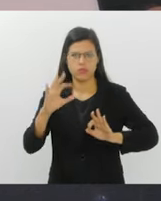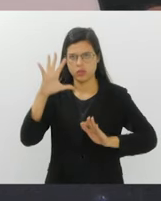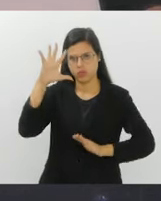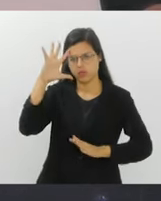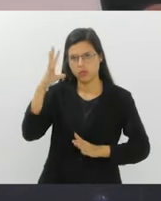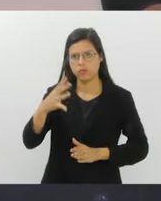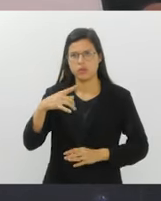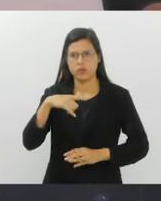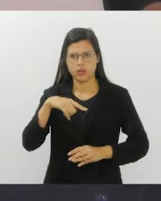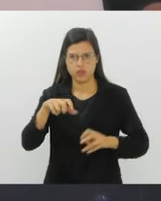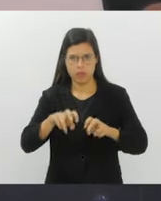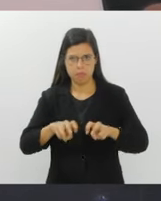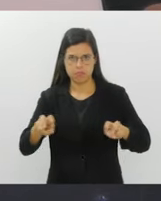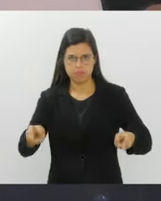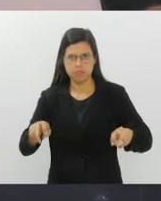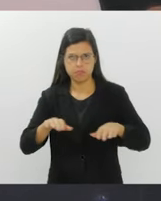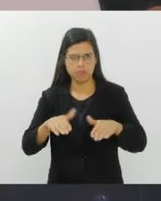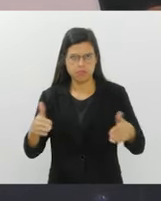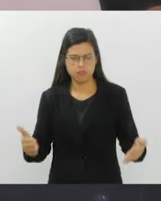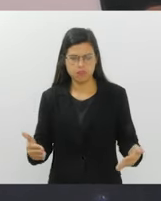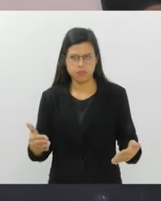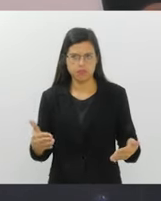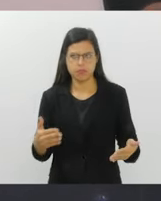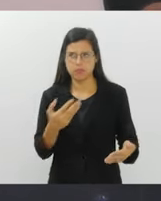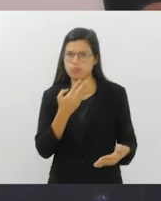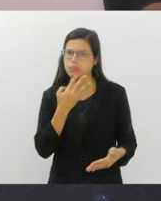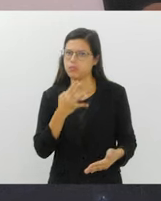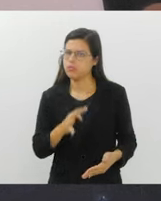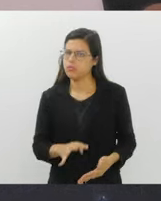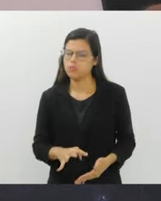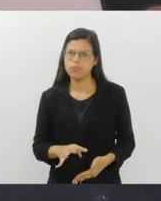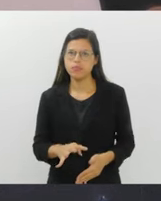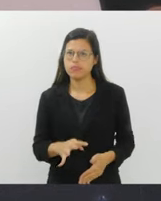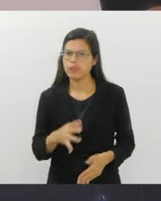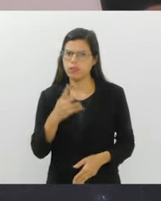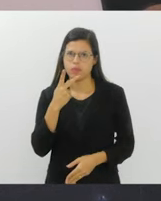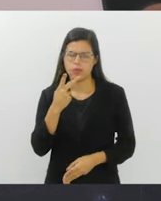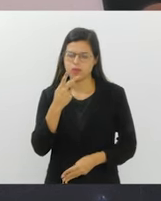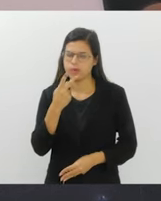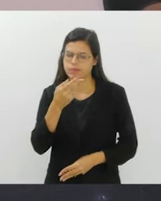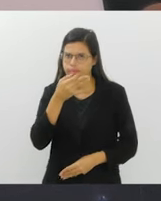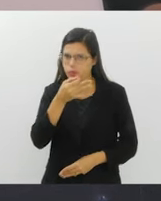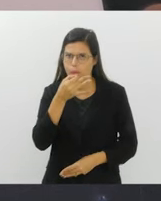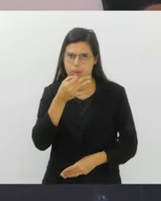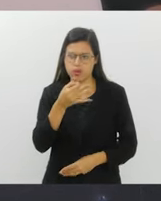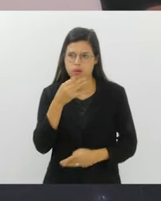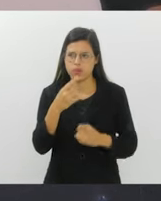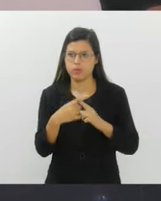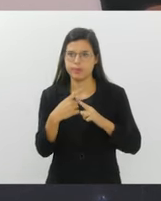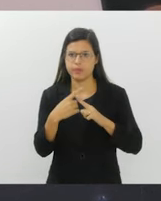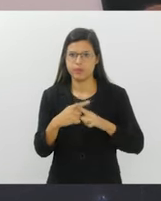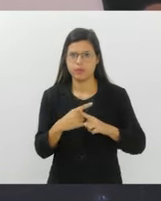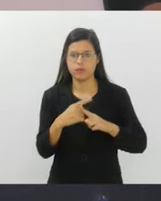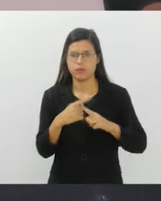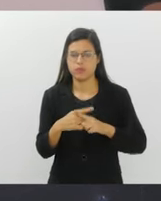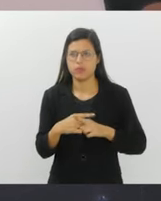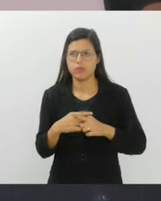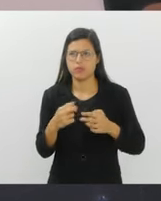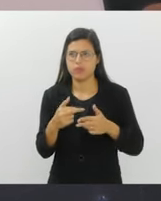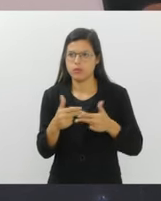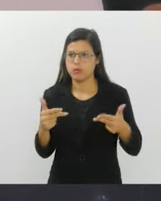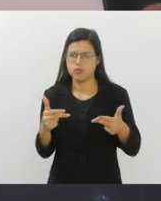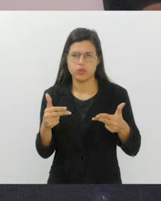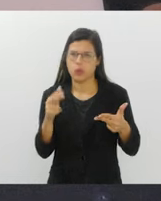Que, evidentemente, eu desconheço. Não vou emitir juízo de valor sobre algo que eu sequer